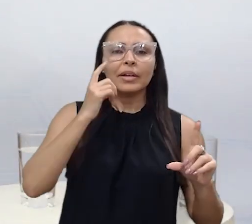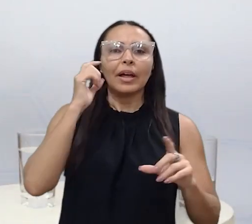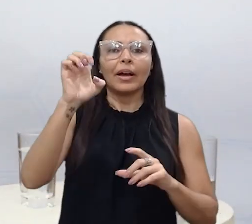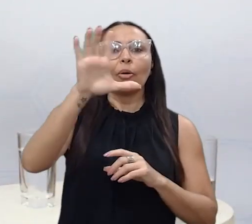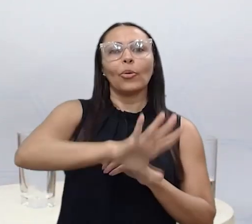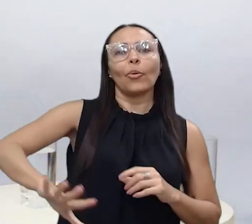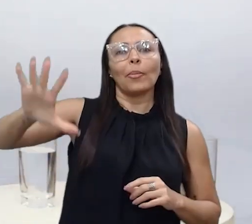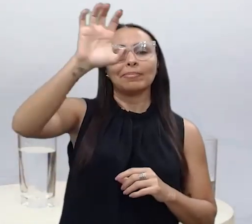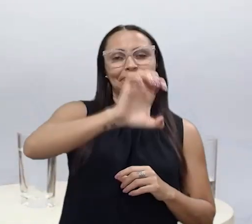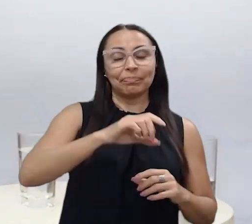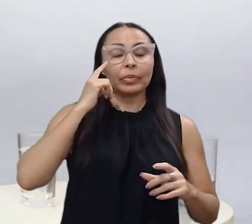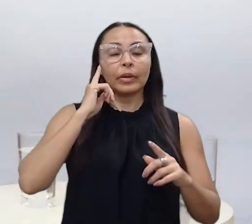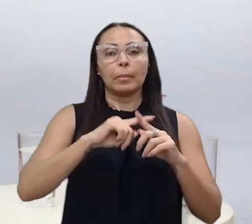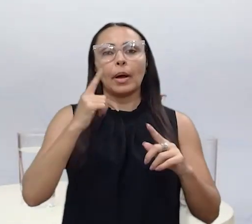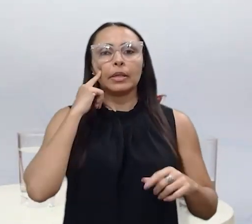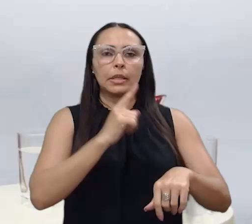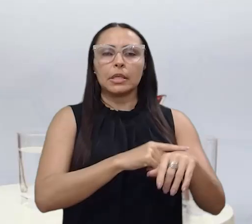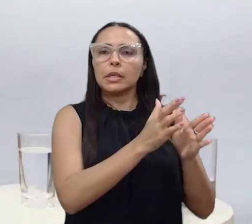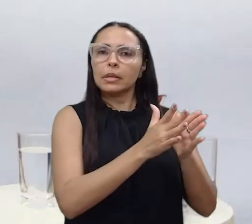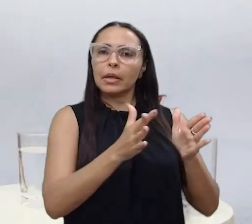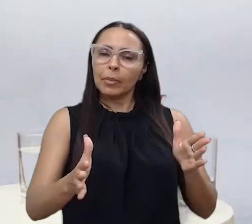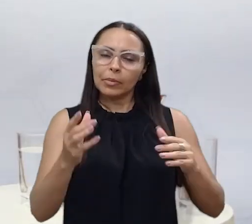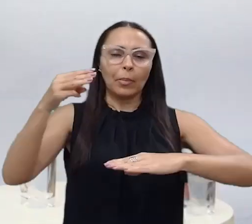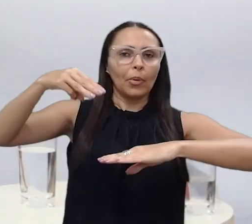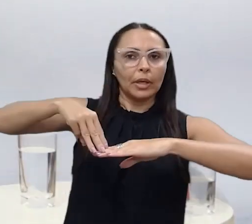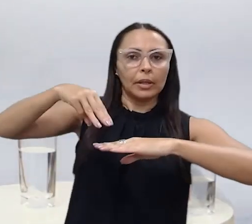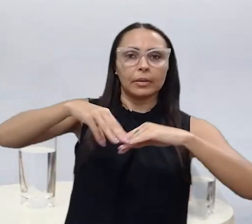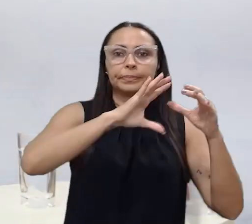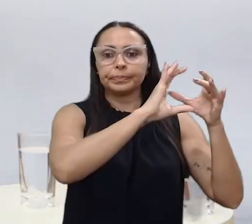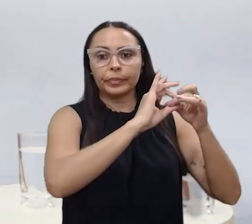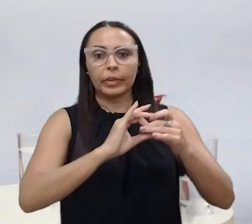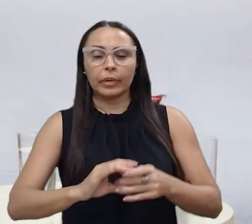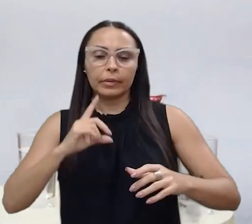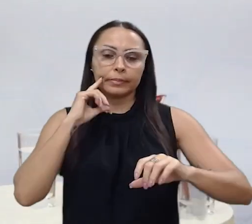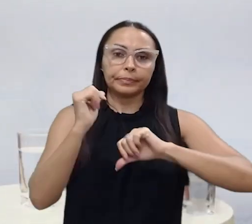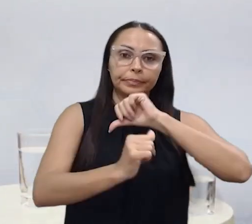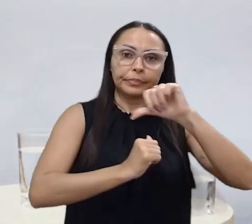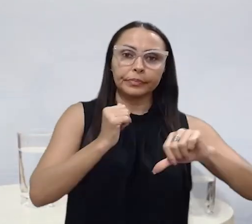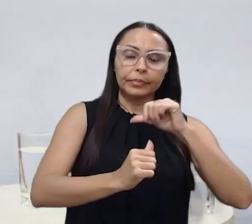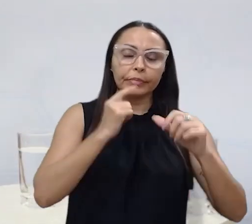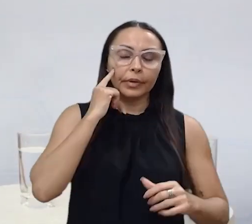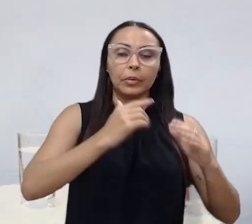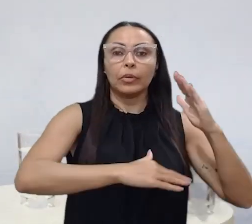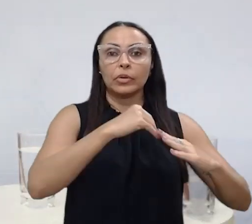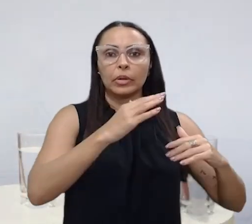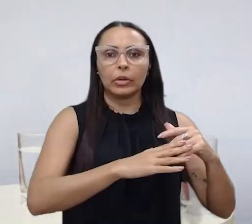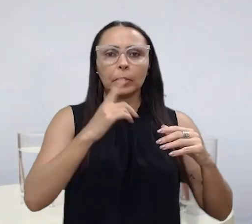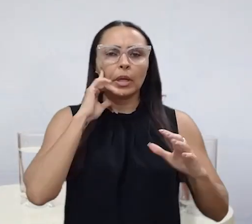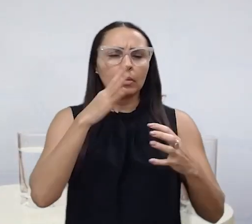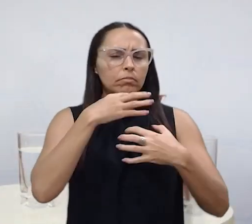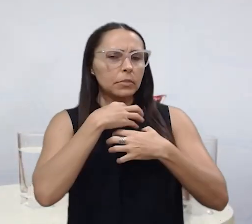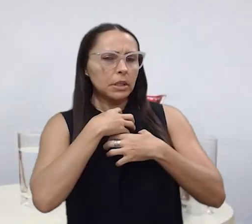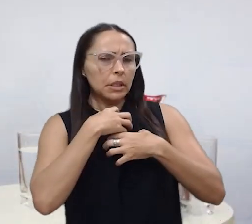europeias. Mas nesse tempo da modernização, nesse contexto de tantas transformações, os profissionais começaram a sentir